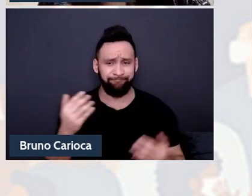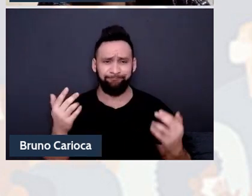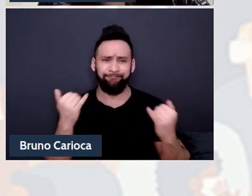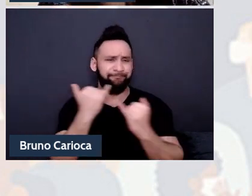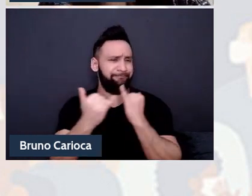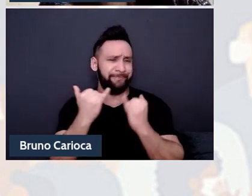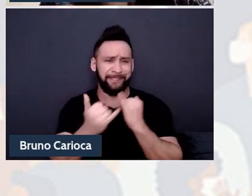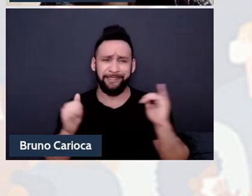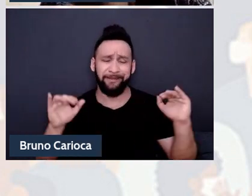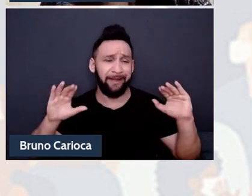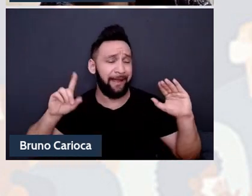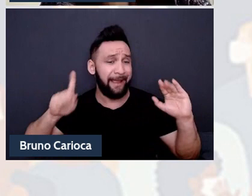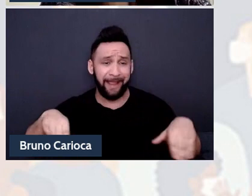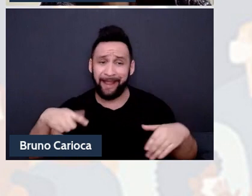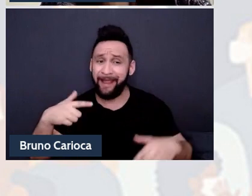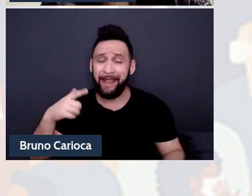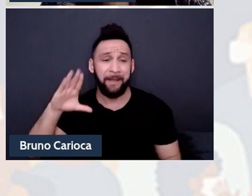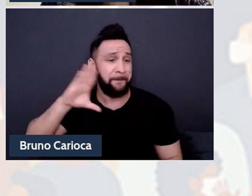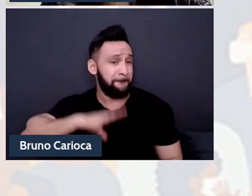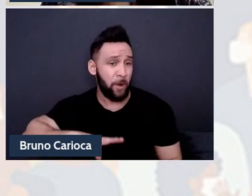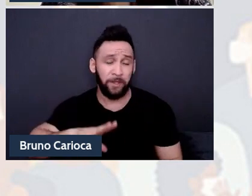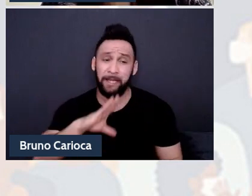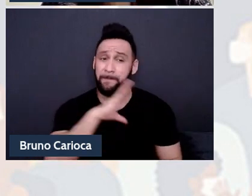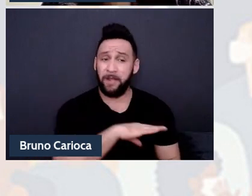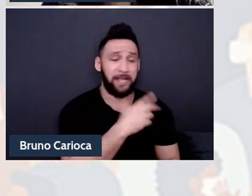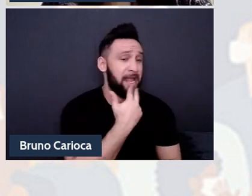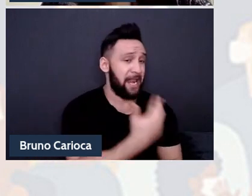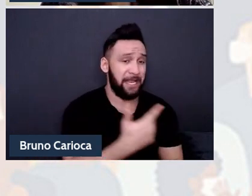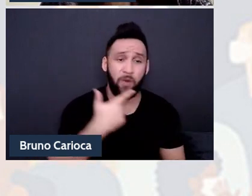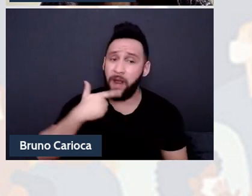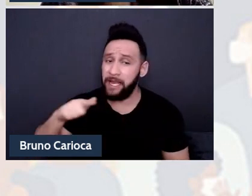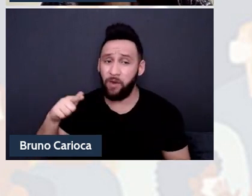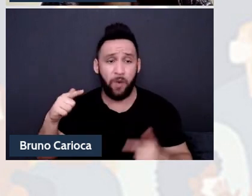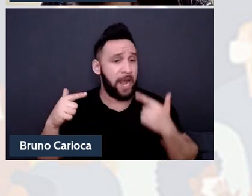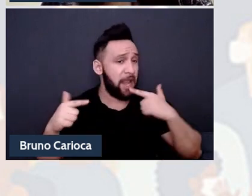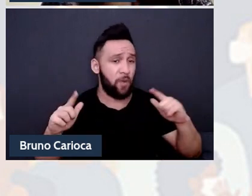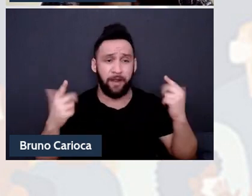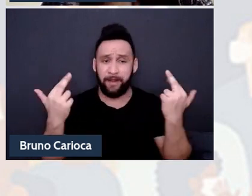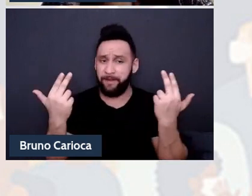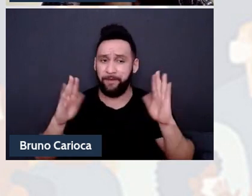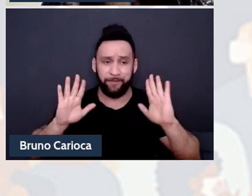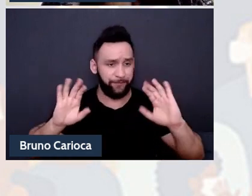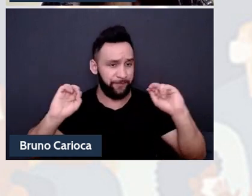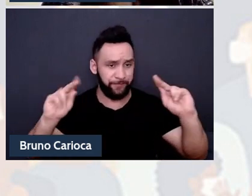No entanto, né, o que a gente vê na BNCC, né,